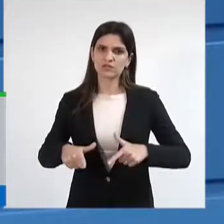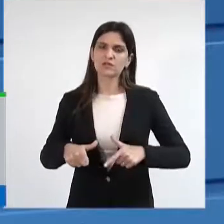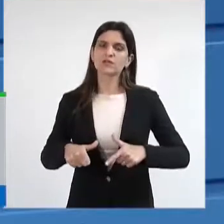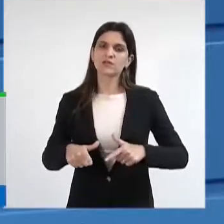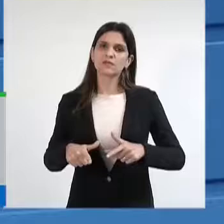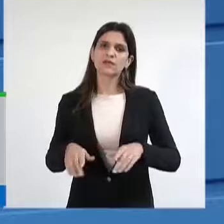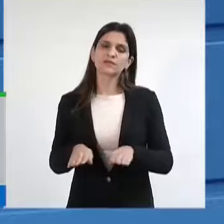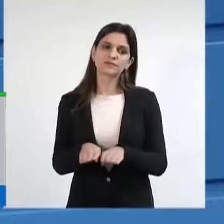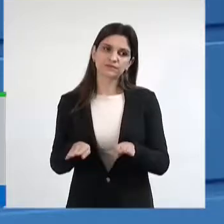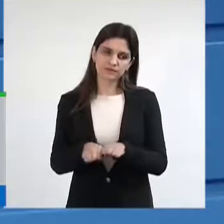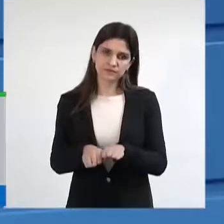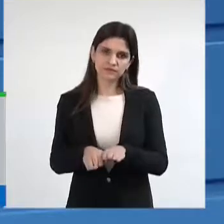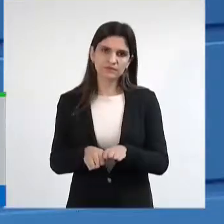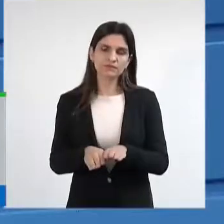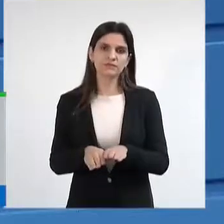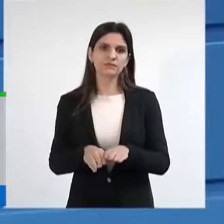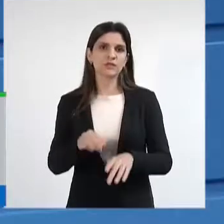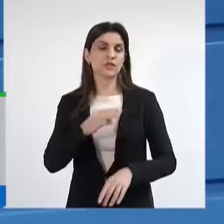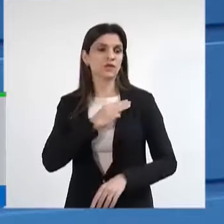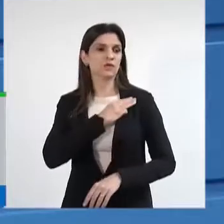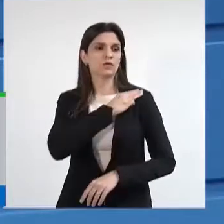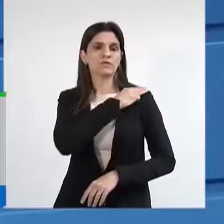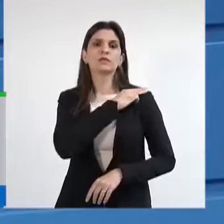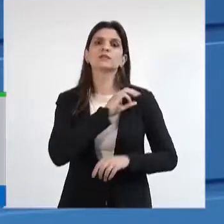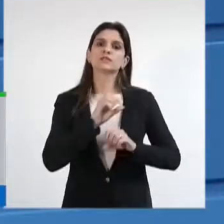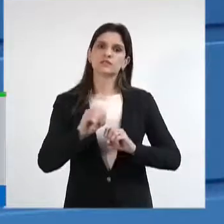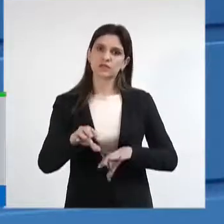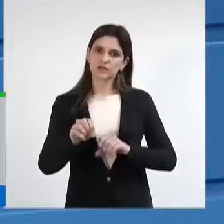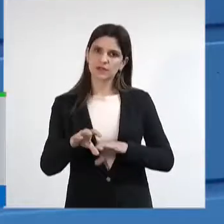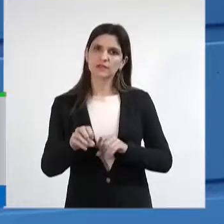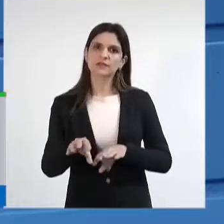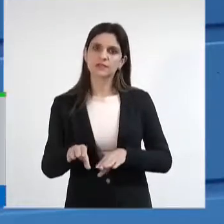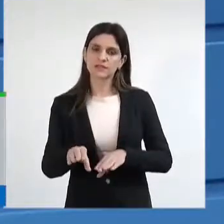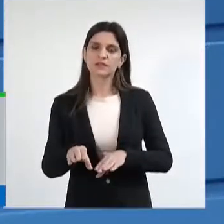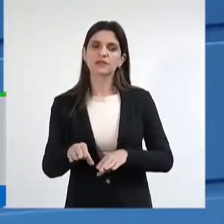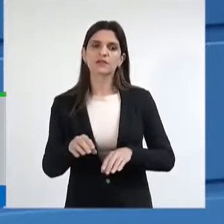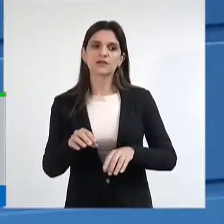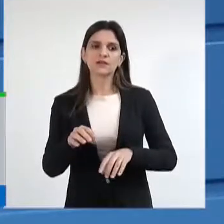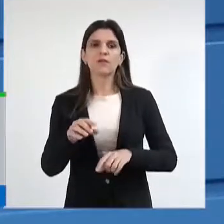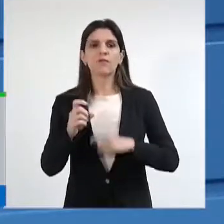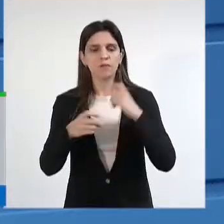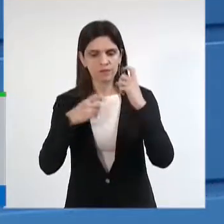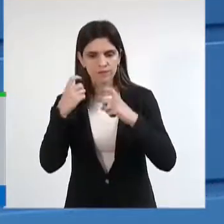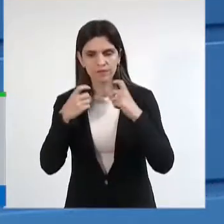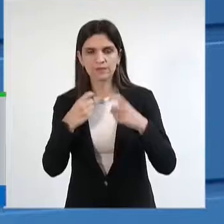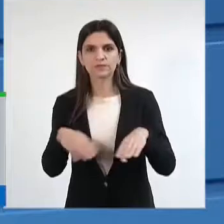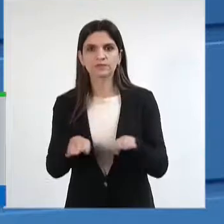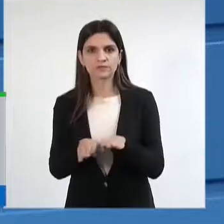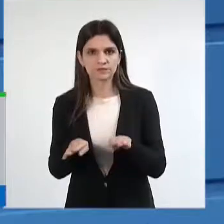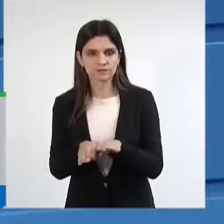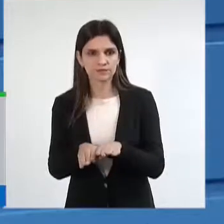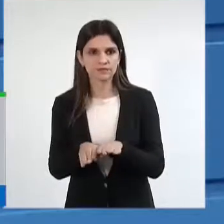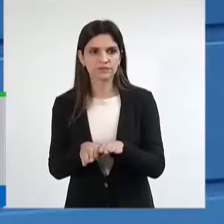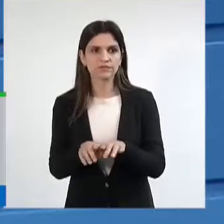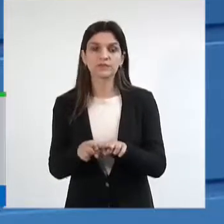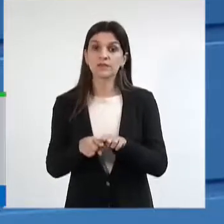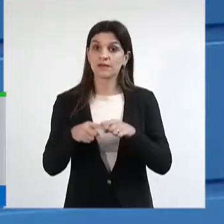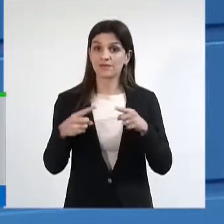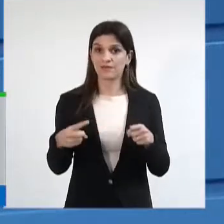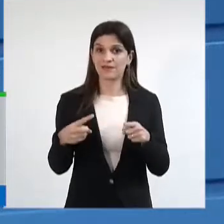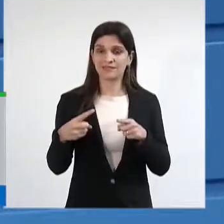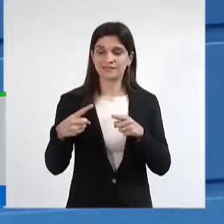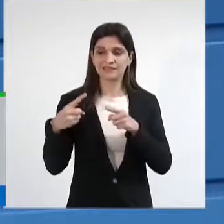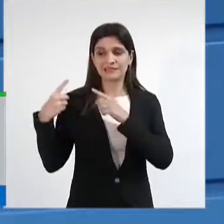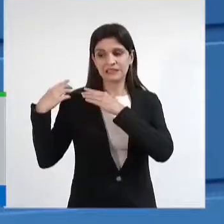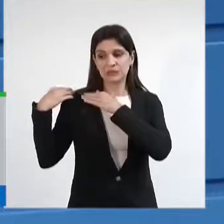da Educação. O que acontece nesse momento é que tudo aquilo de ruim que aconteceu no passado,